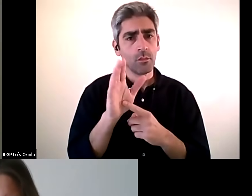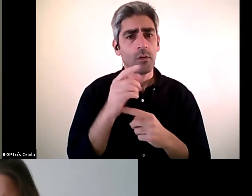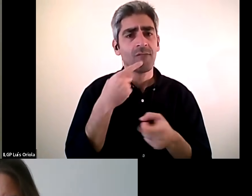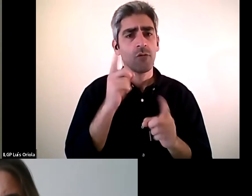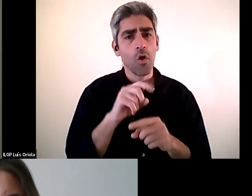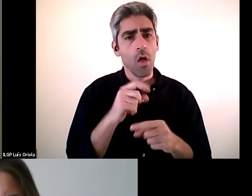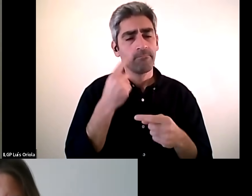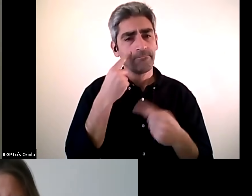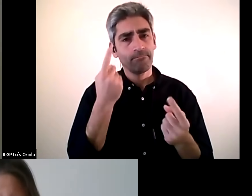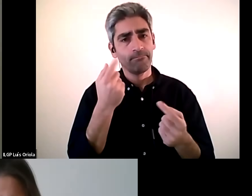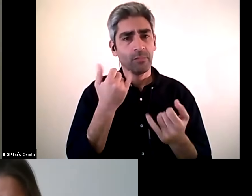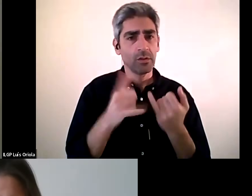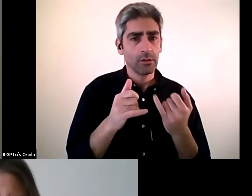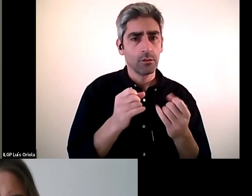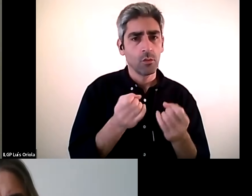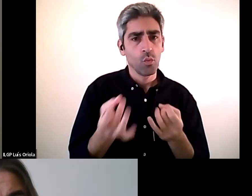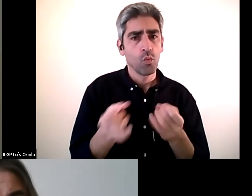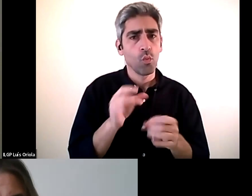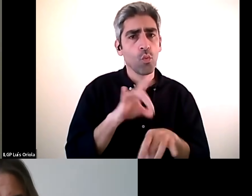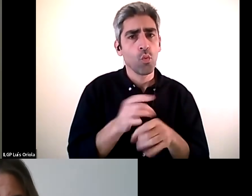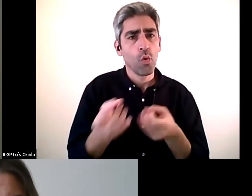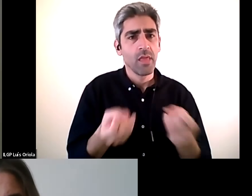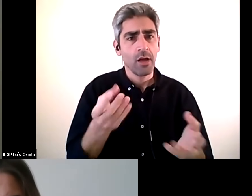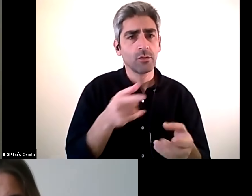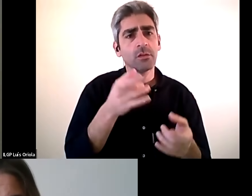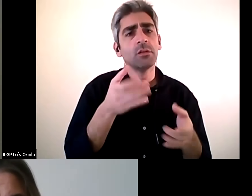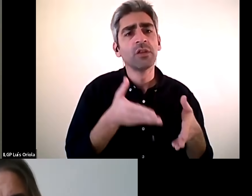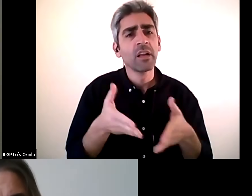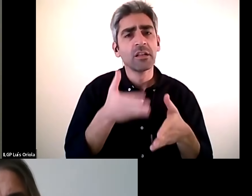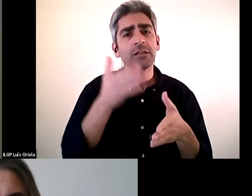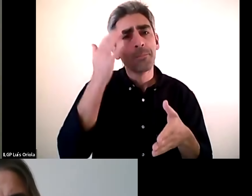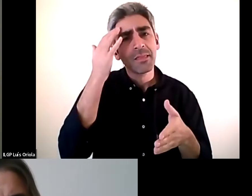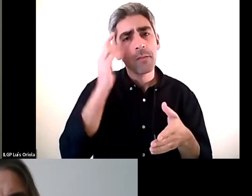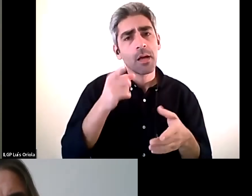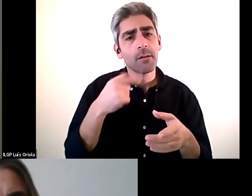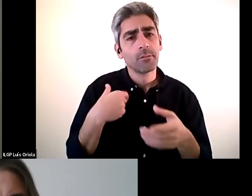à exposição ao risco de contágio. Que estratégias mentais adotar para lidar